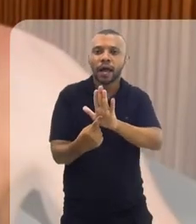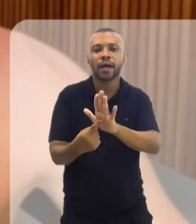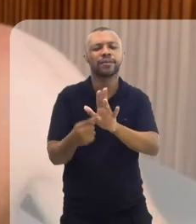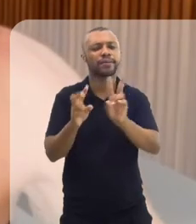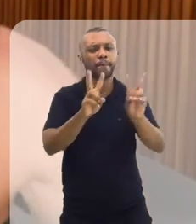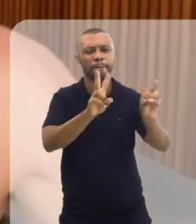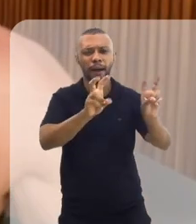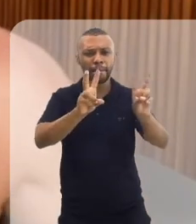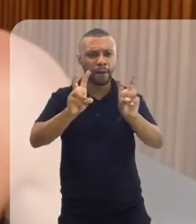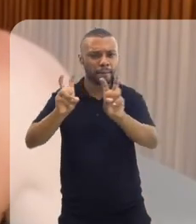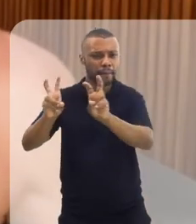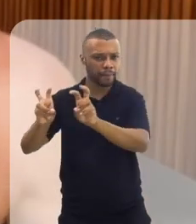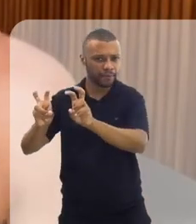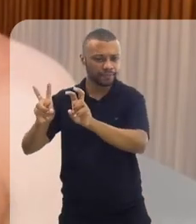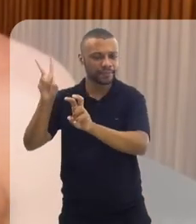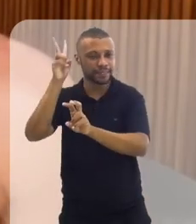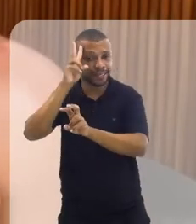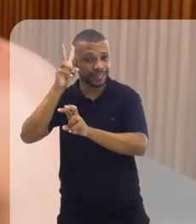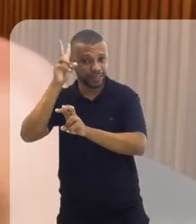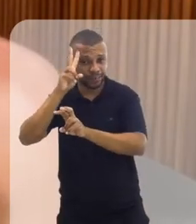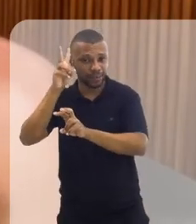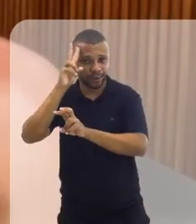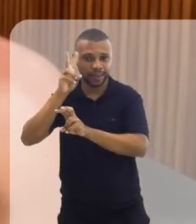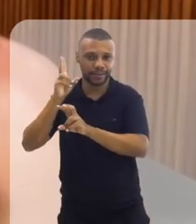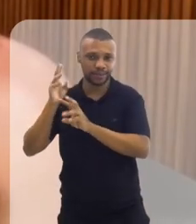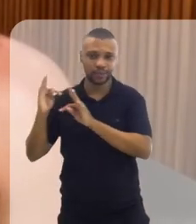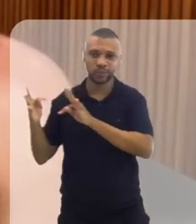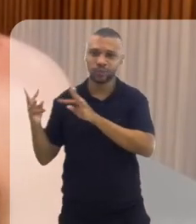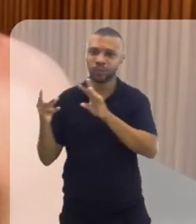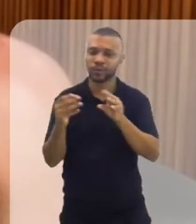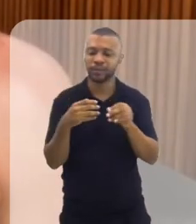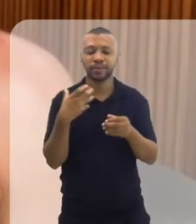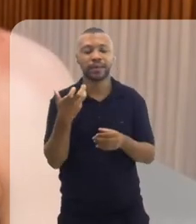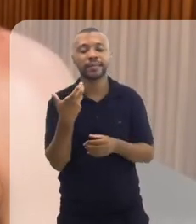nós abordamos esses assuntos todos.